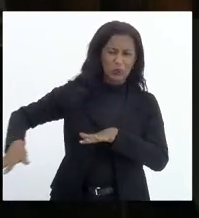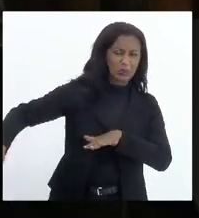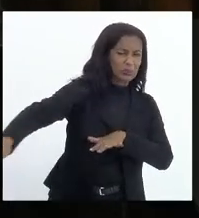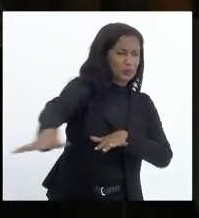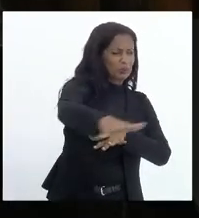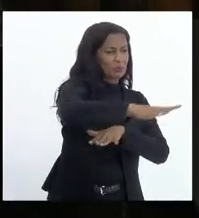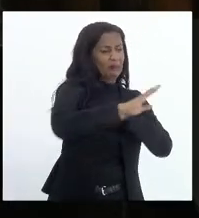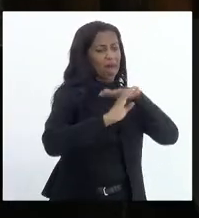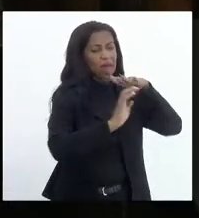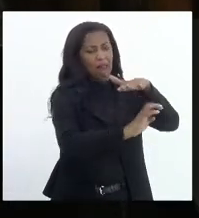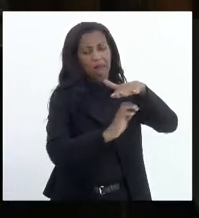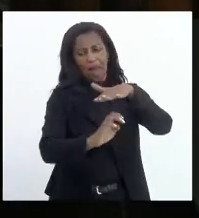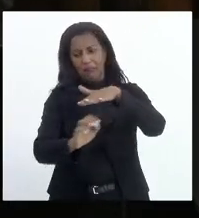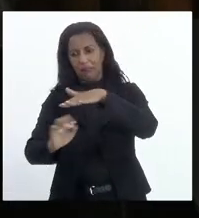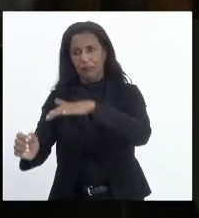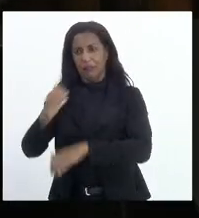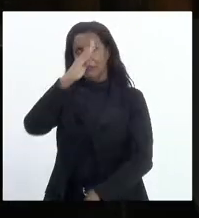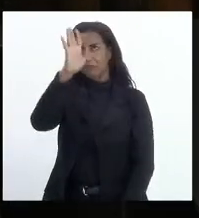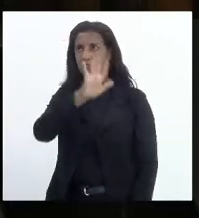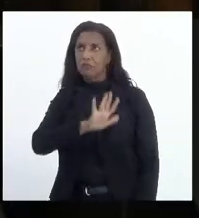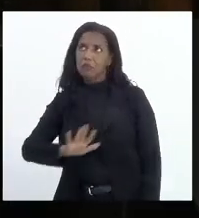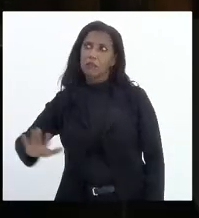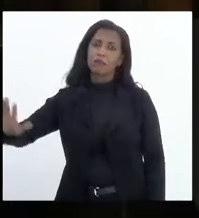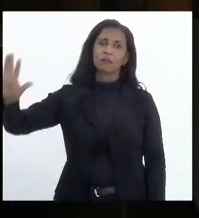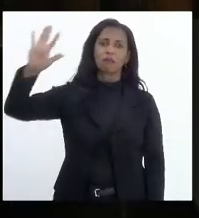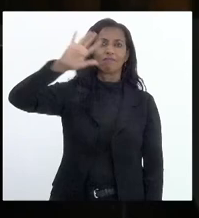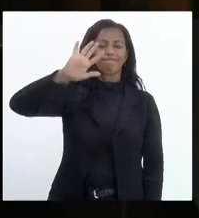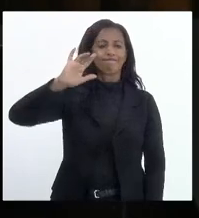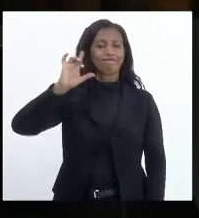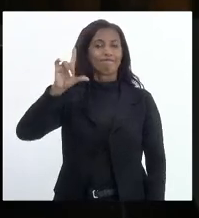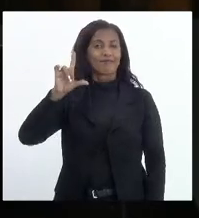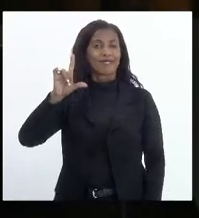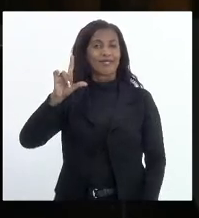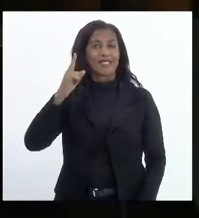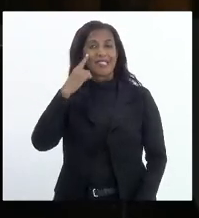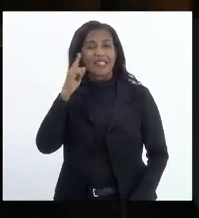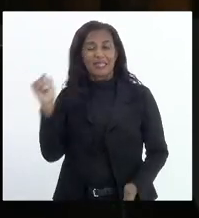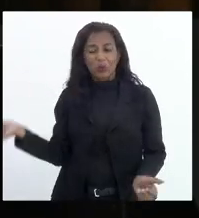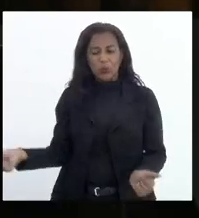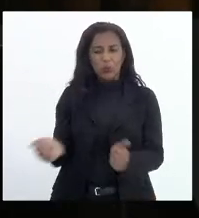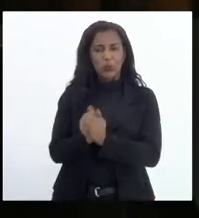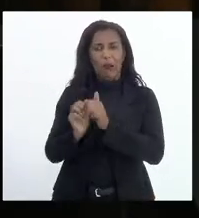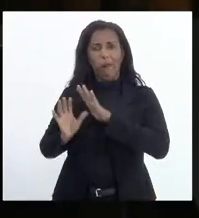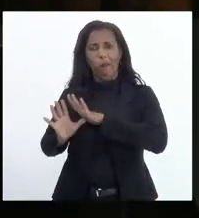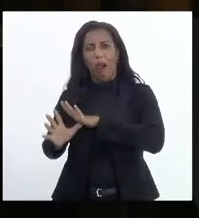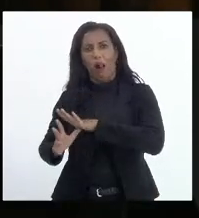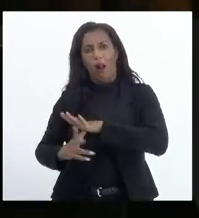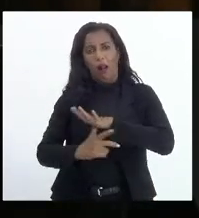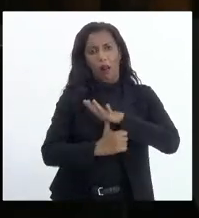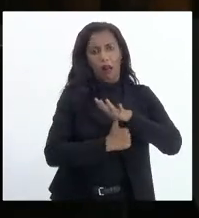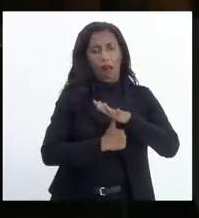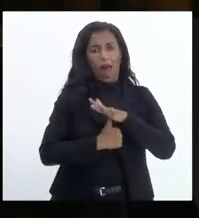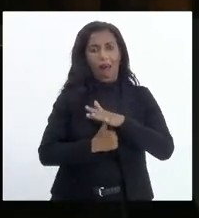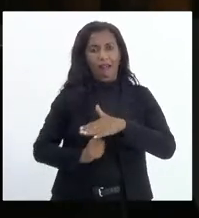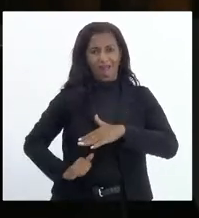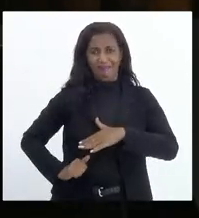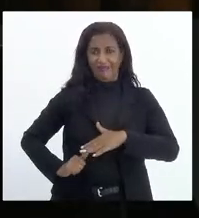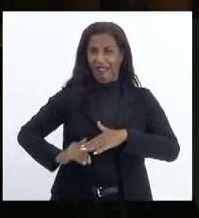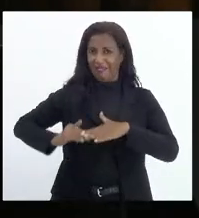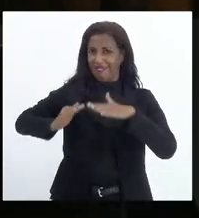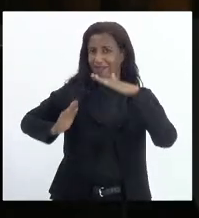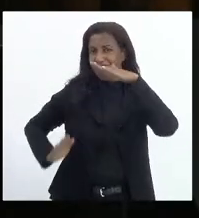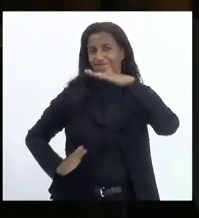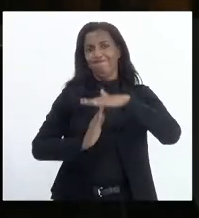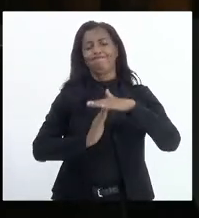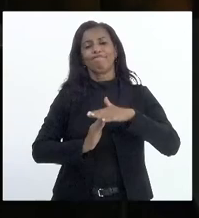empresas nacionais que se envolveram na corrupção até a raiz do cabelo